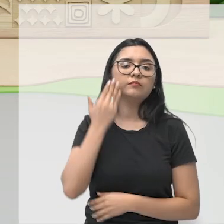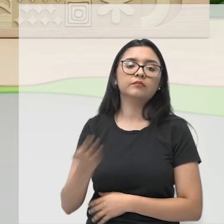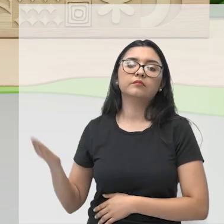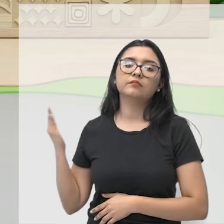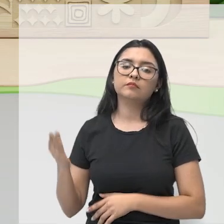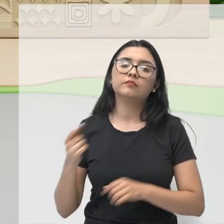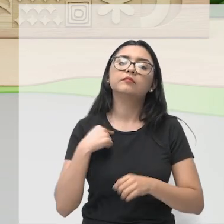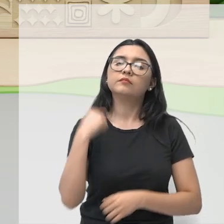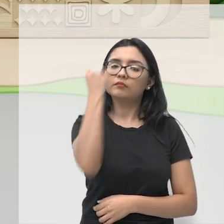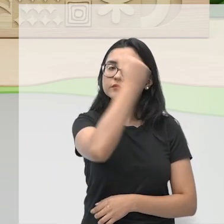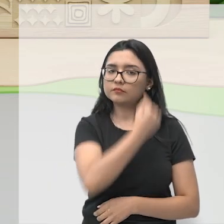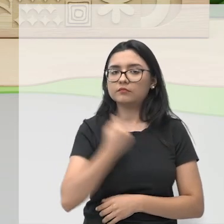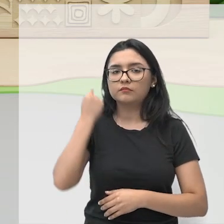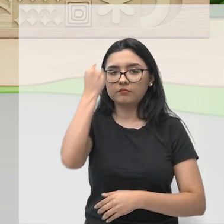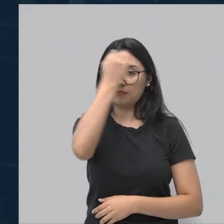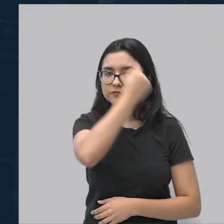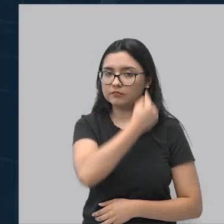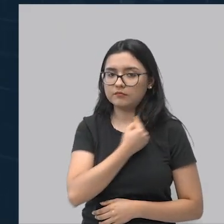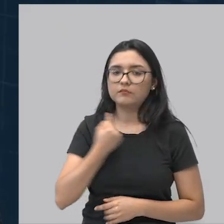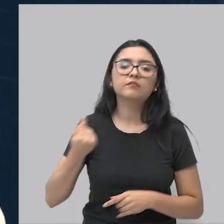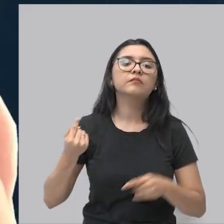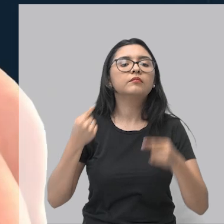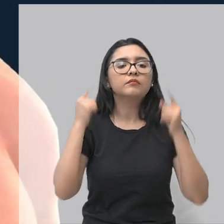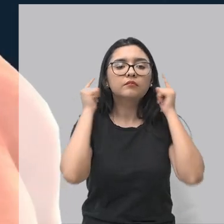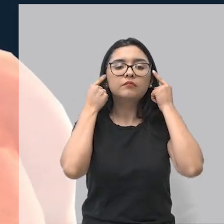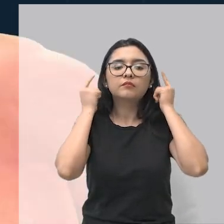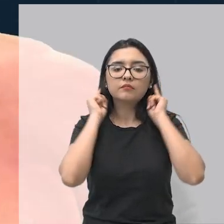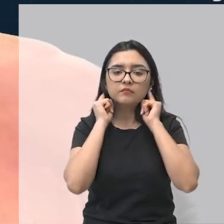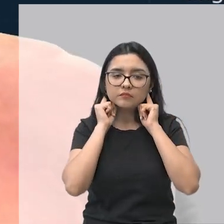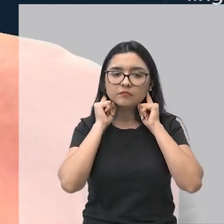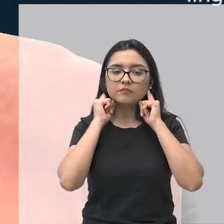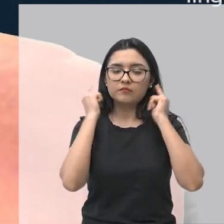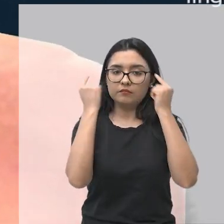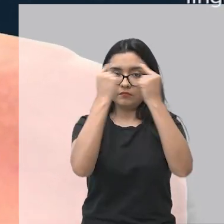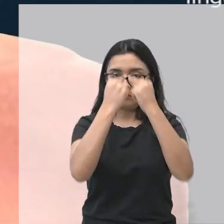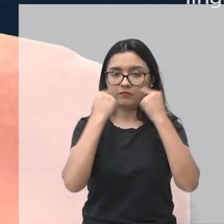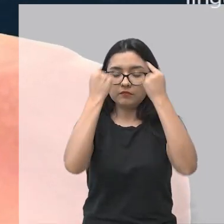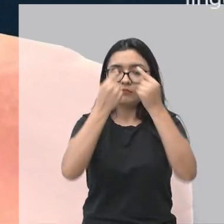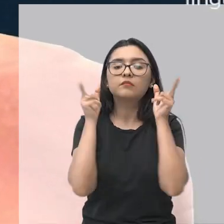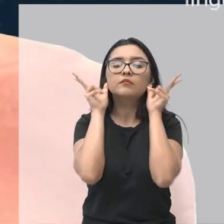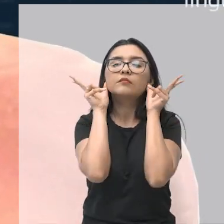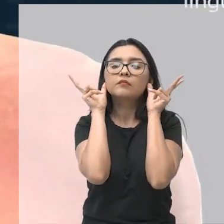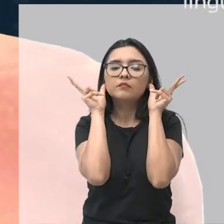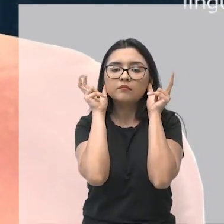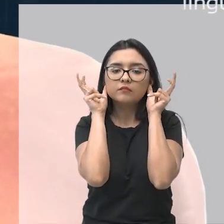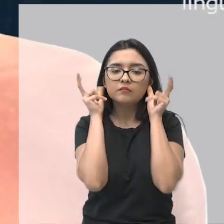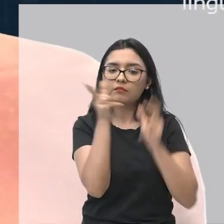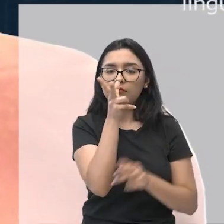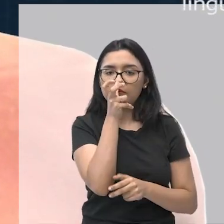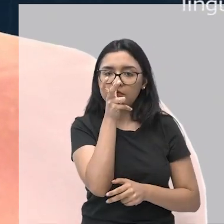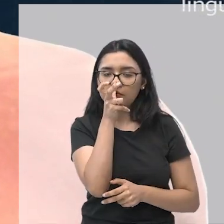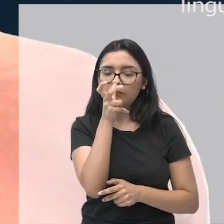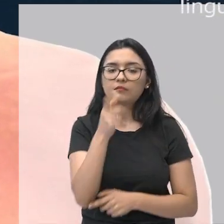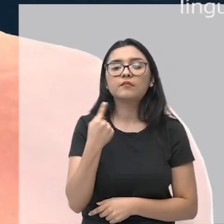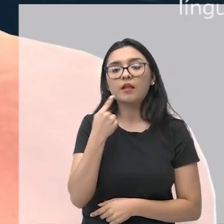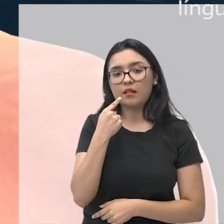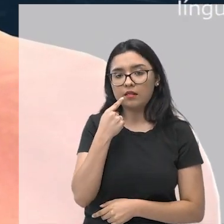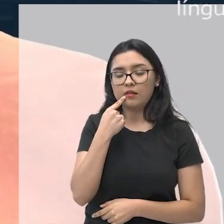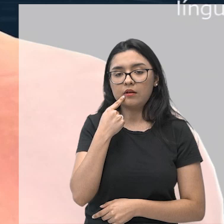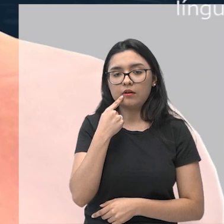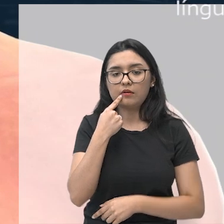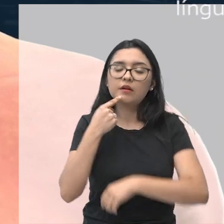projeção externa, certo? Mostrando os nossos olhos, ouvidos, nariz, língua